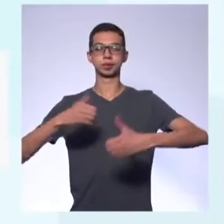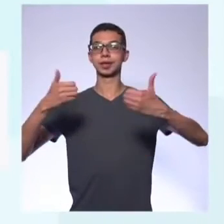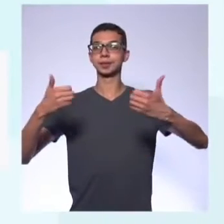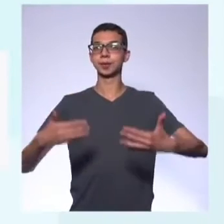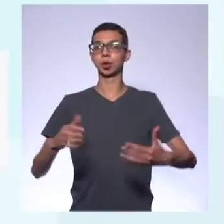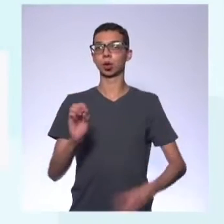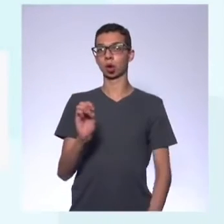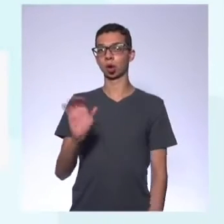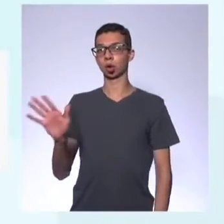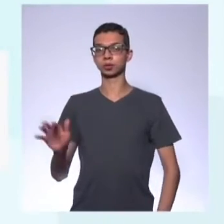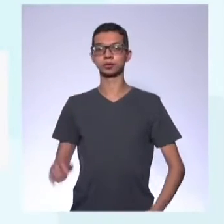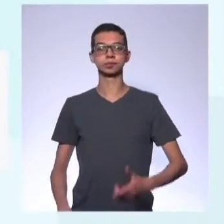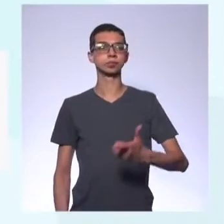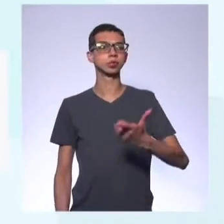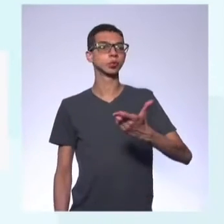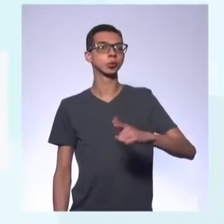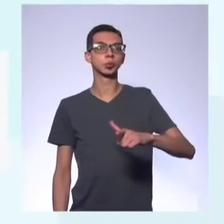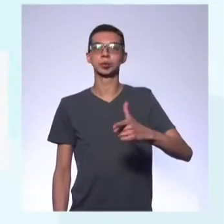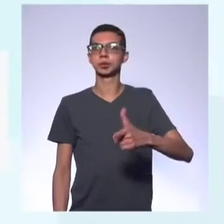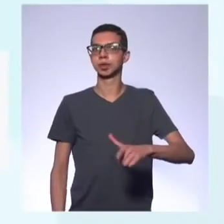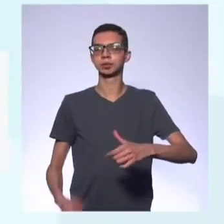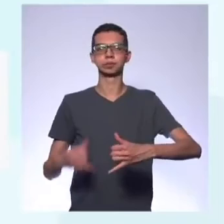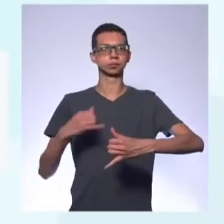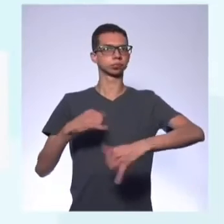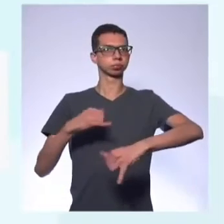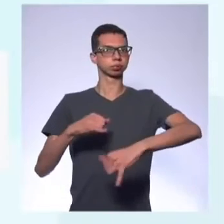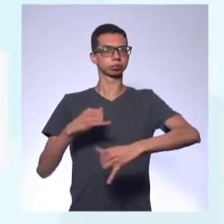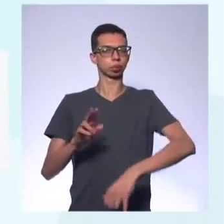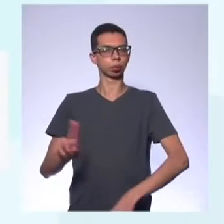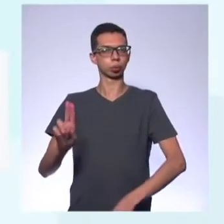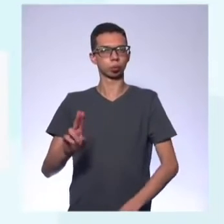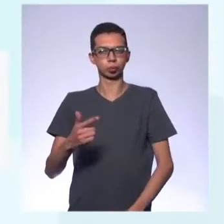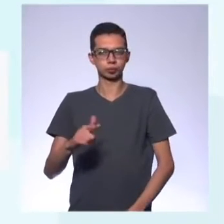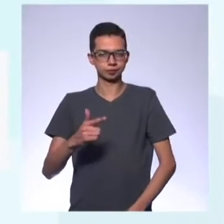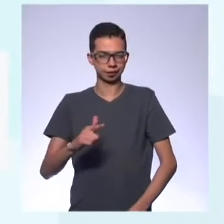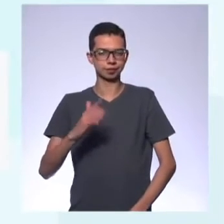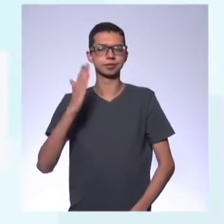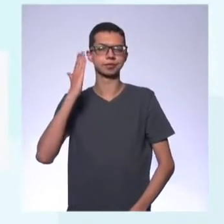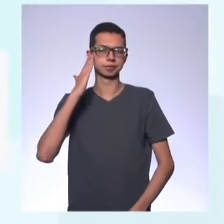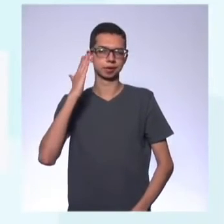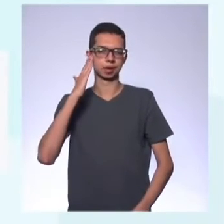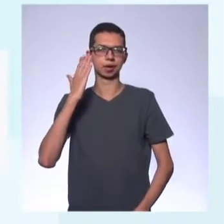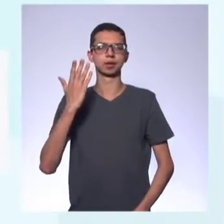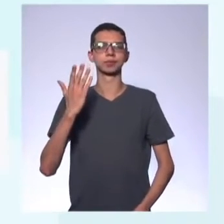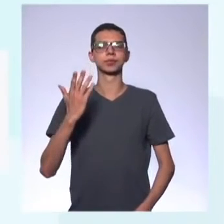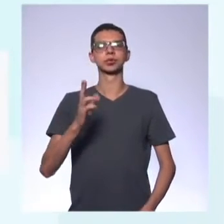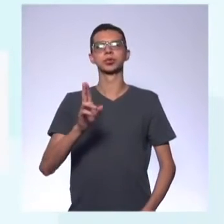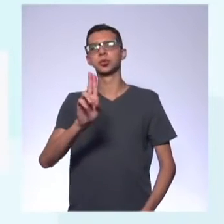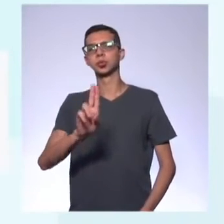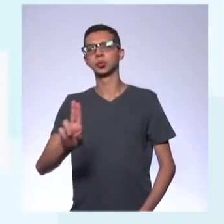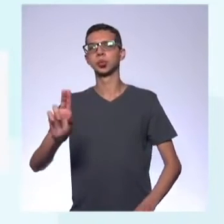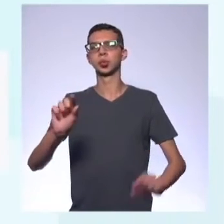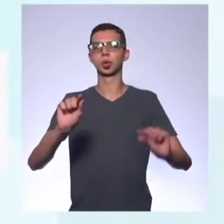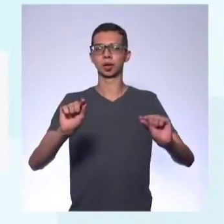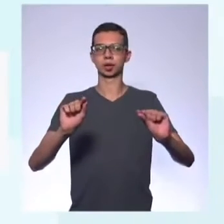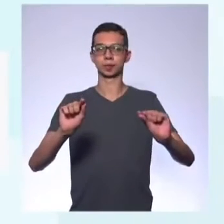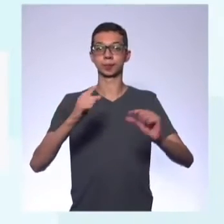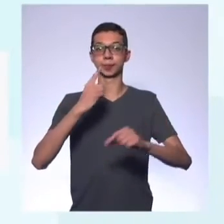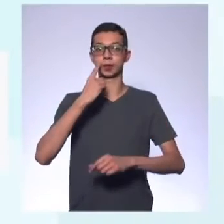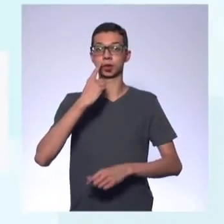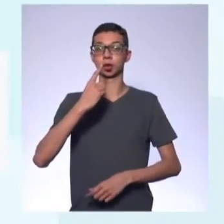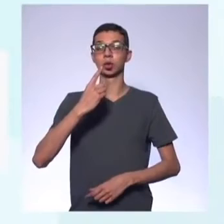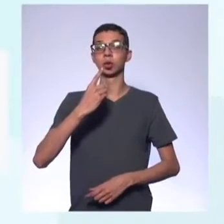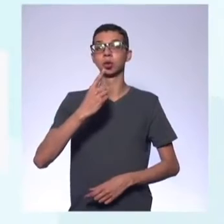na Oceania, nós não temos grandes consumidores, né? Levando em consideração que nós estamos utilizando a escala aí da cor mais